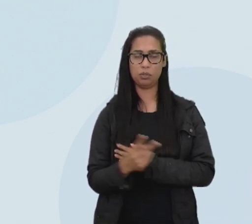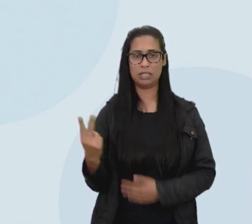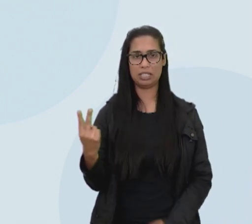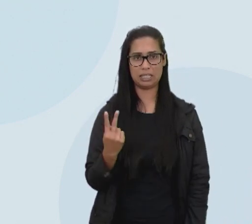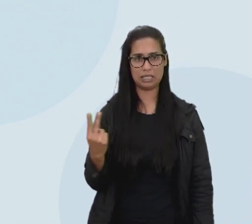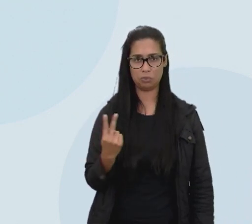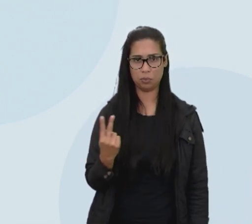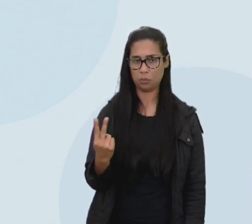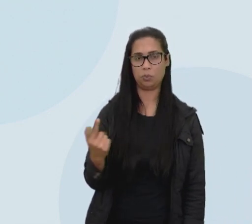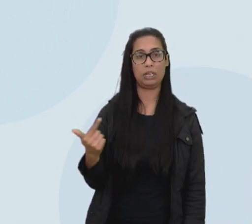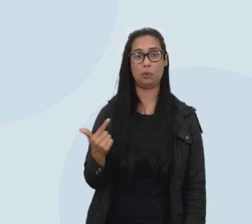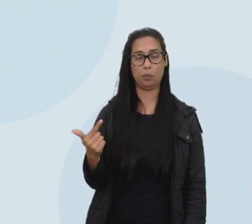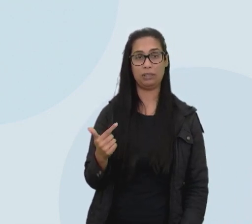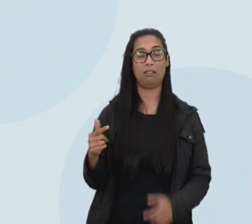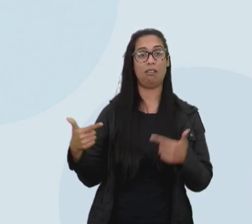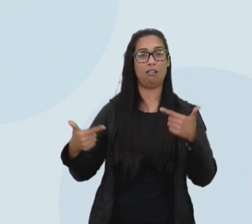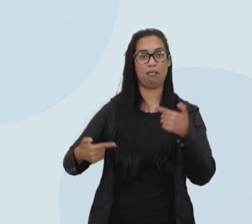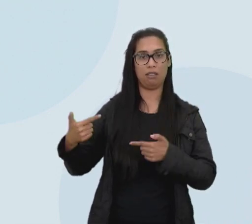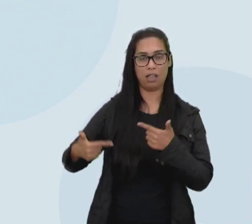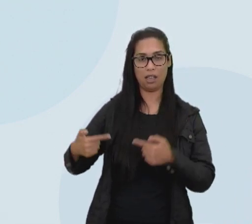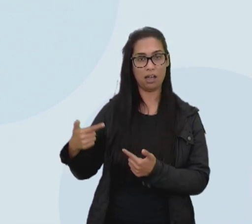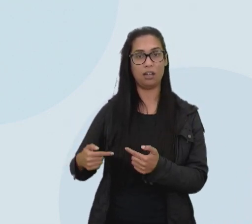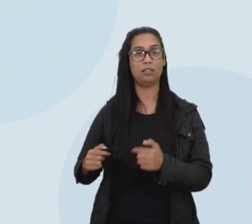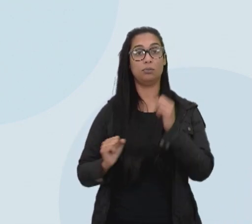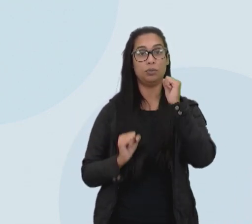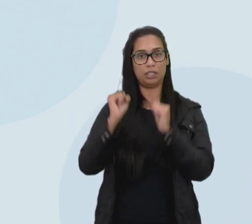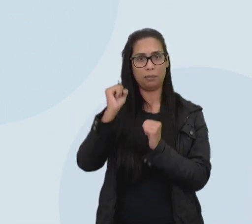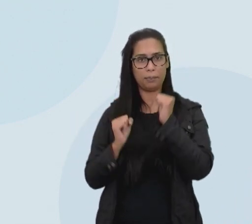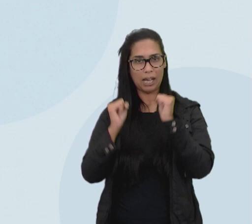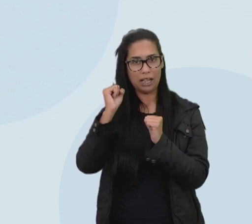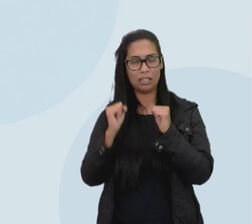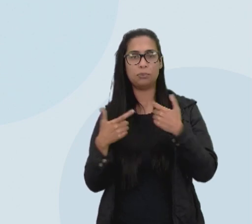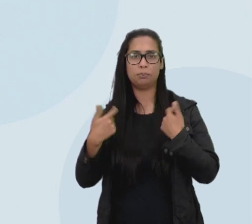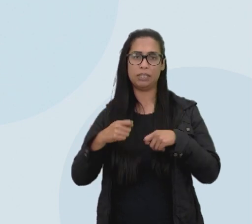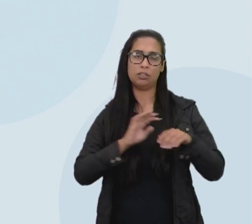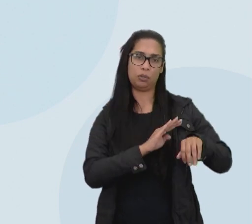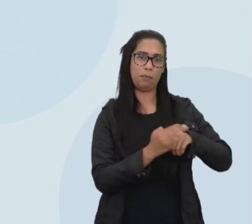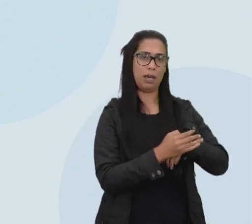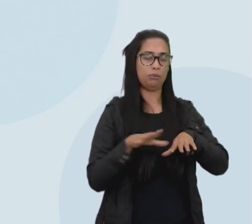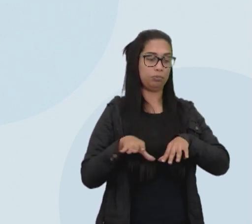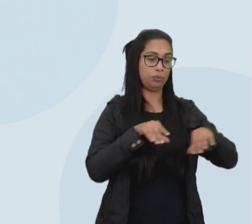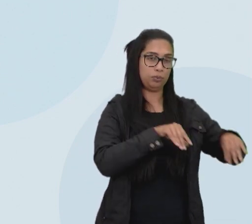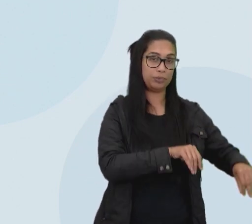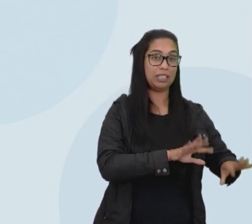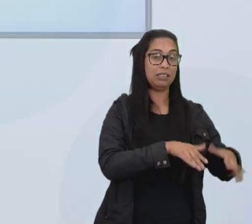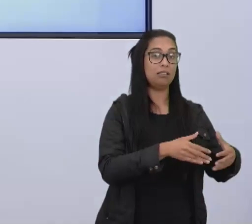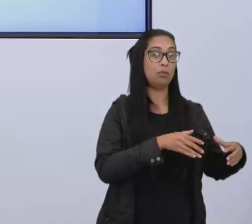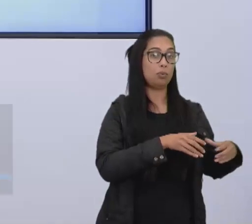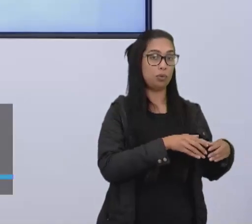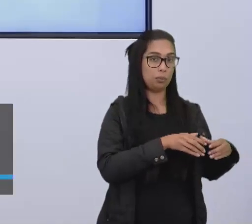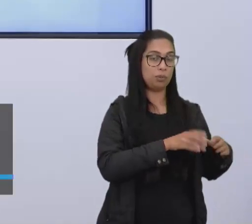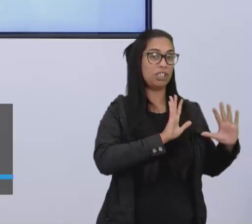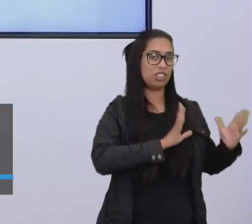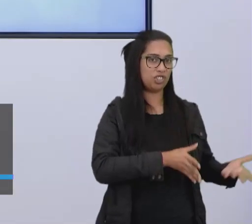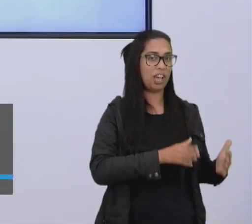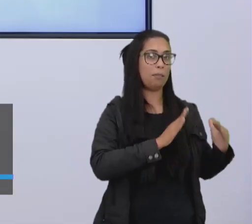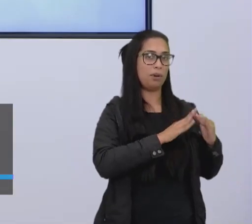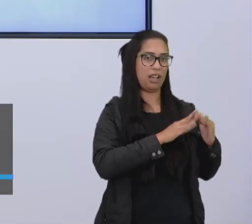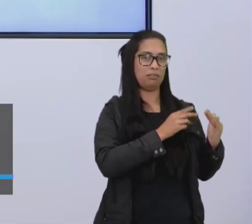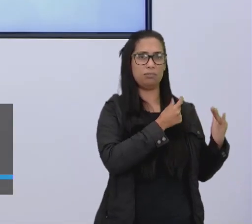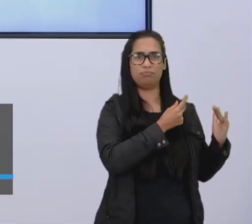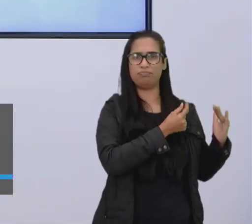e acabaram virando uma ameaça no ponto de vista dos estabelecidos. Como isso